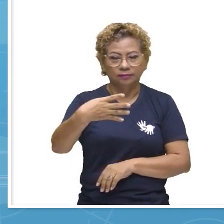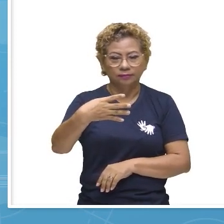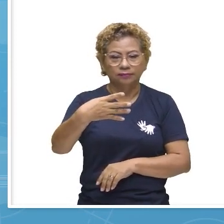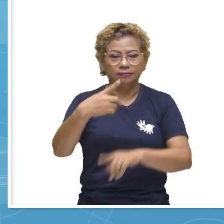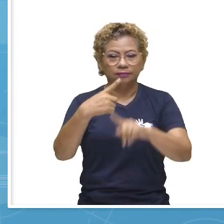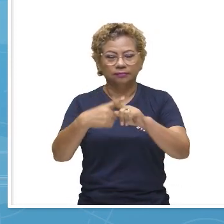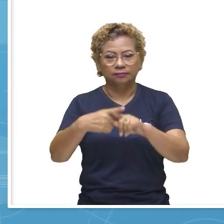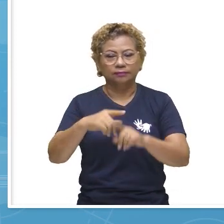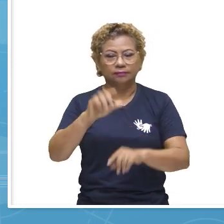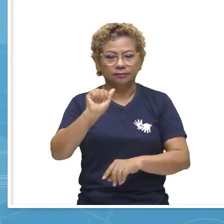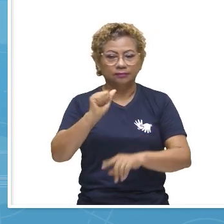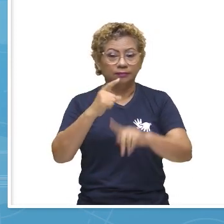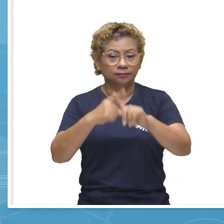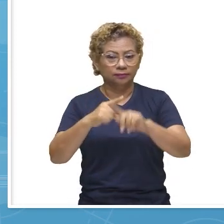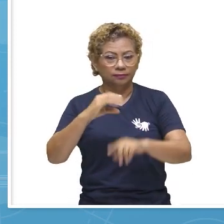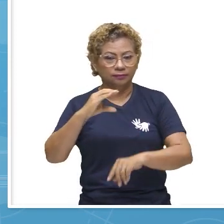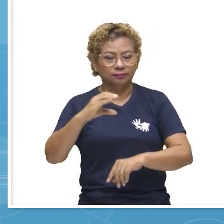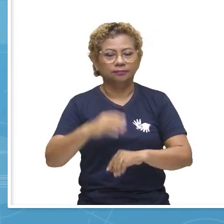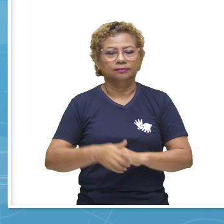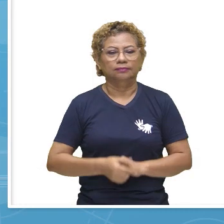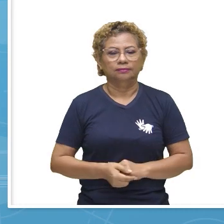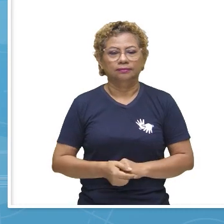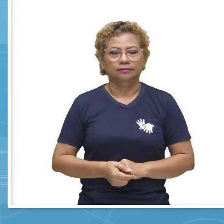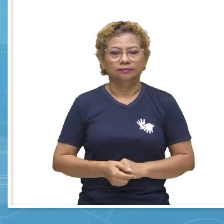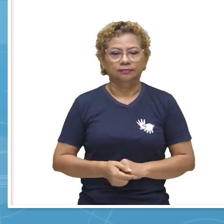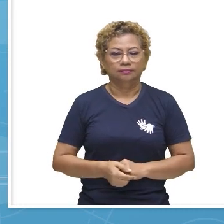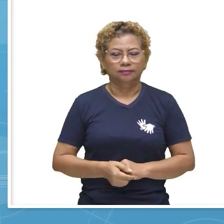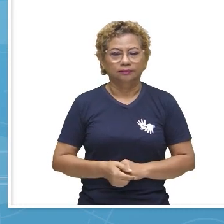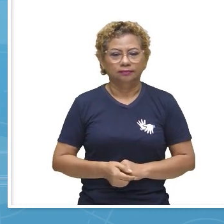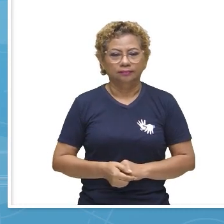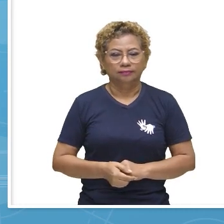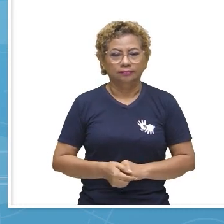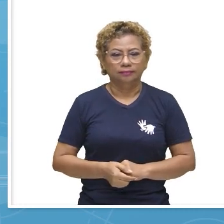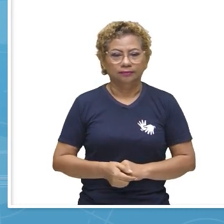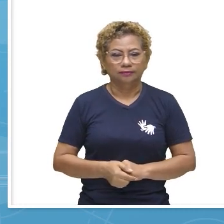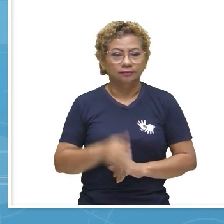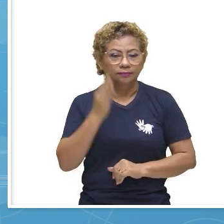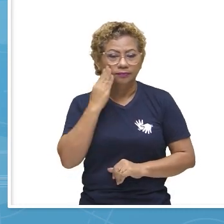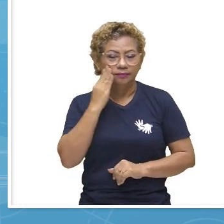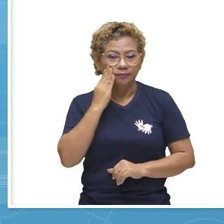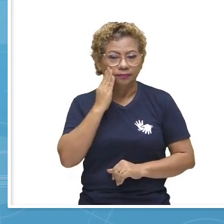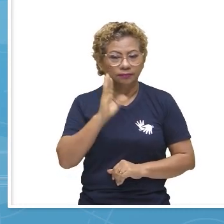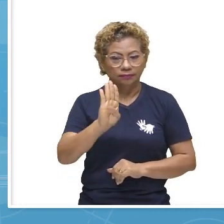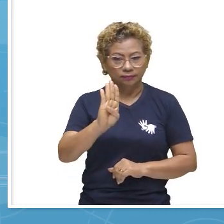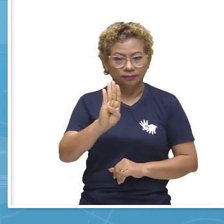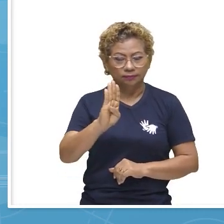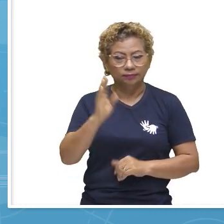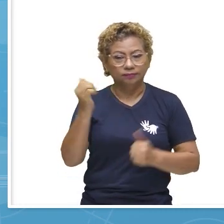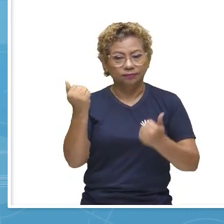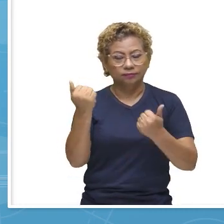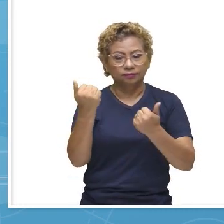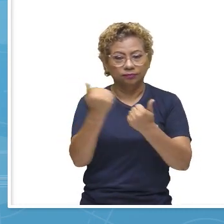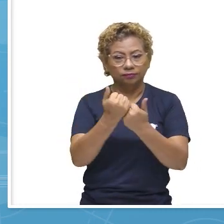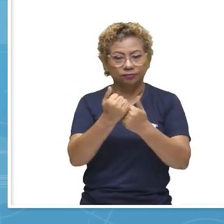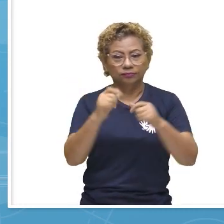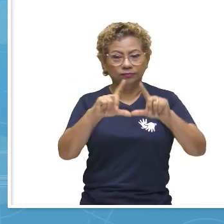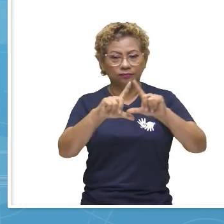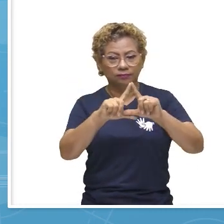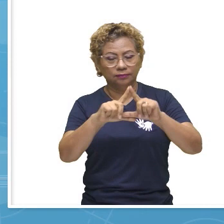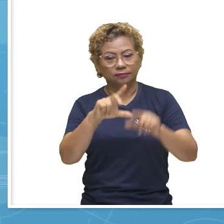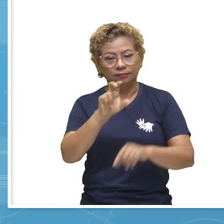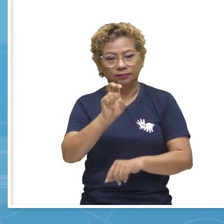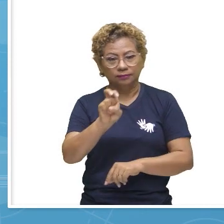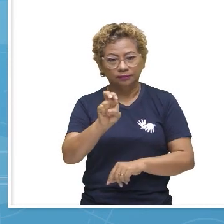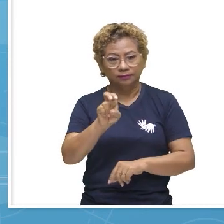vezes C. Então, meu delta vai ser B, olha só, o valor de B é 5, né? Então, 5